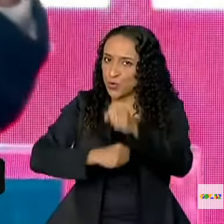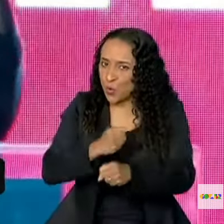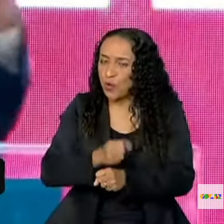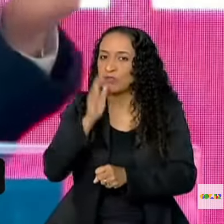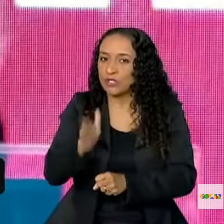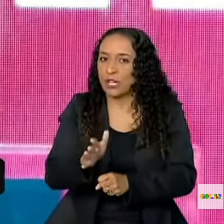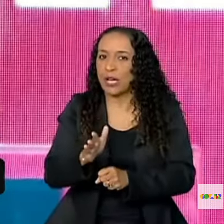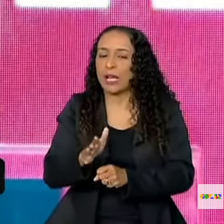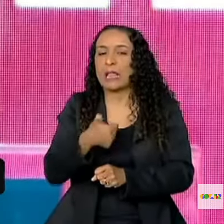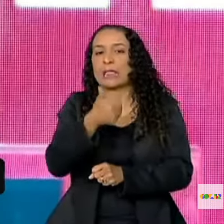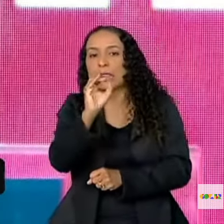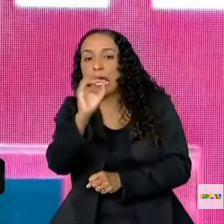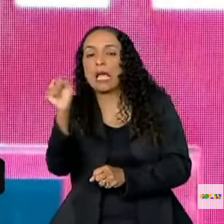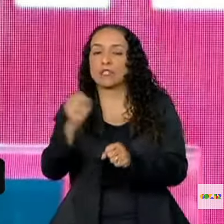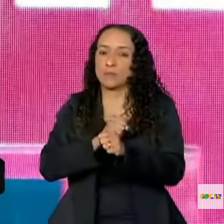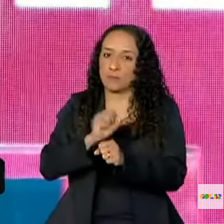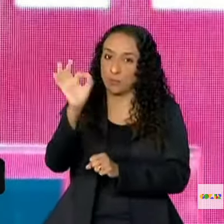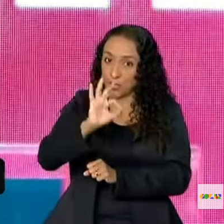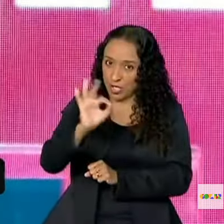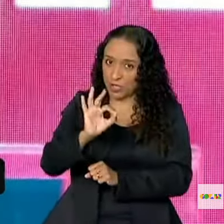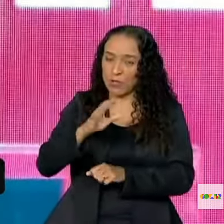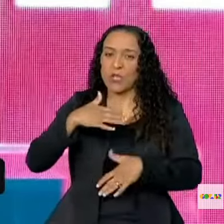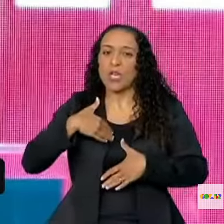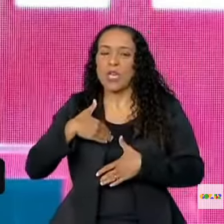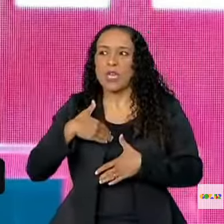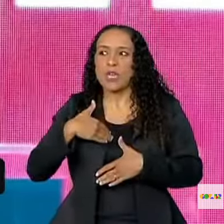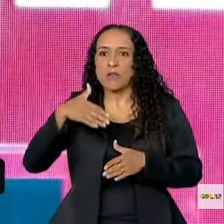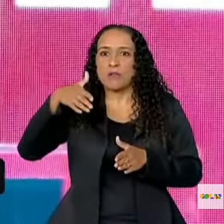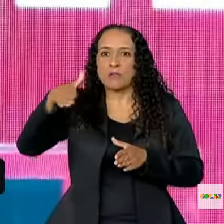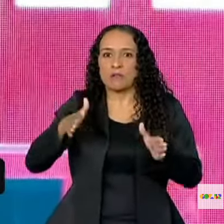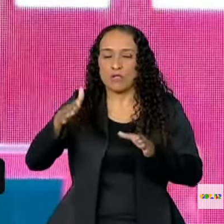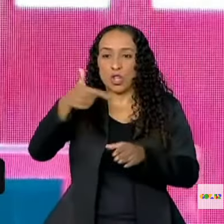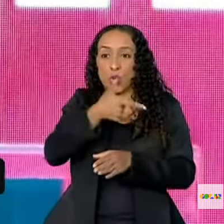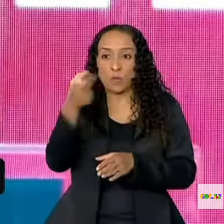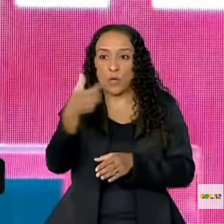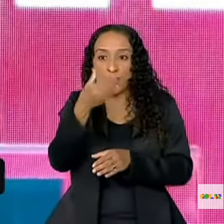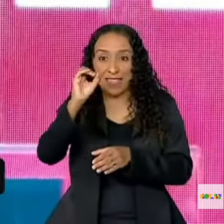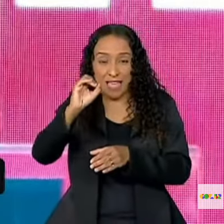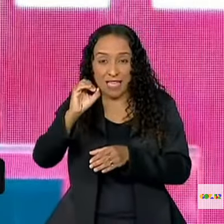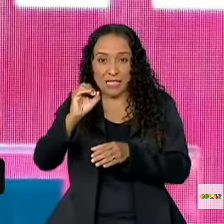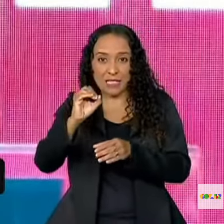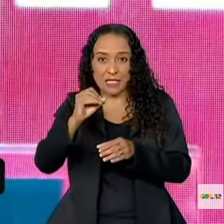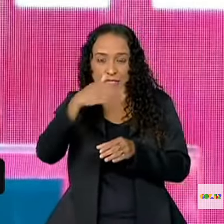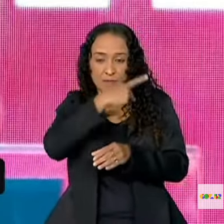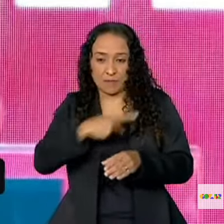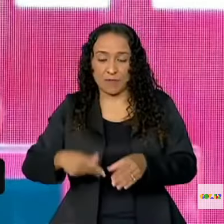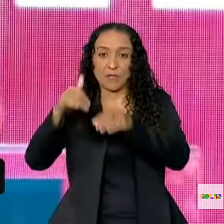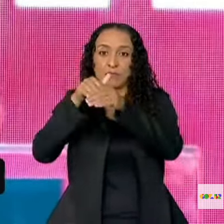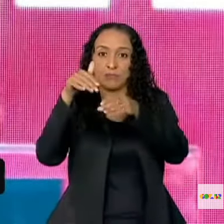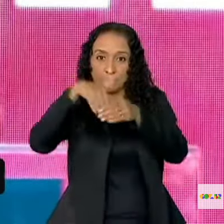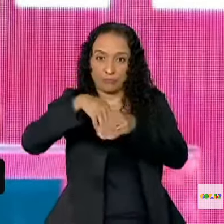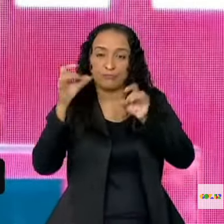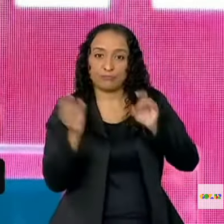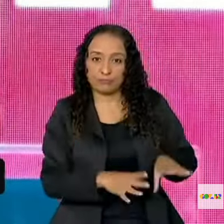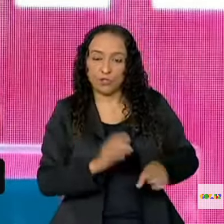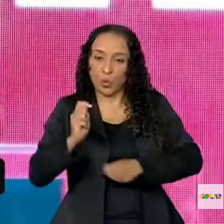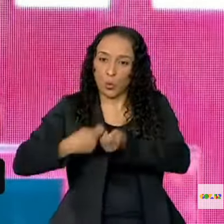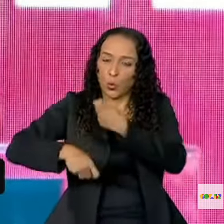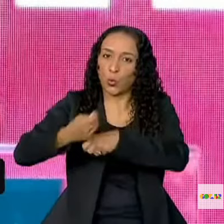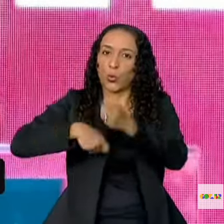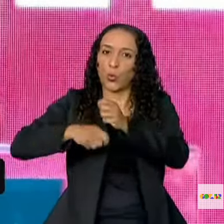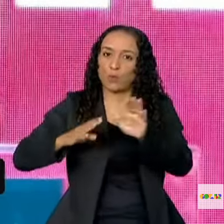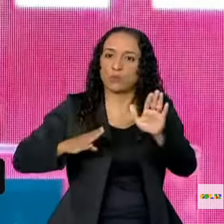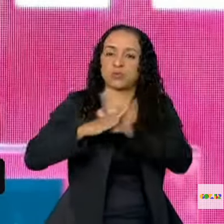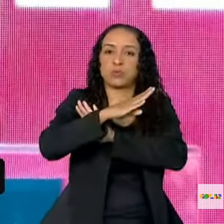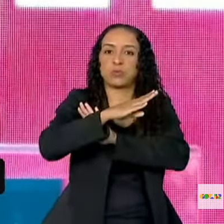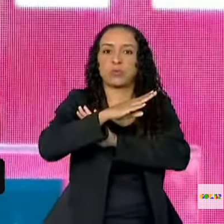cresceu a 10% eu deixei a presidência da república em 2010 com a economia crescendo 75% não é um